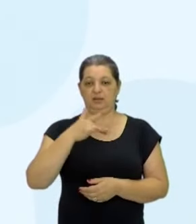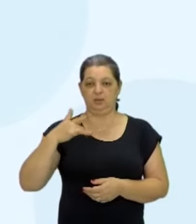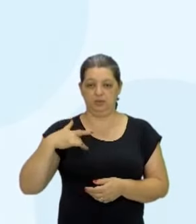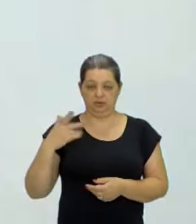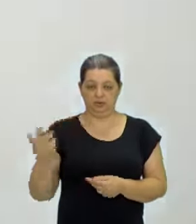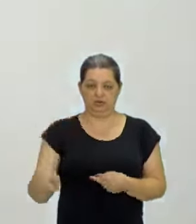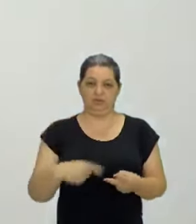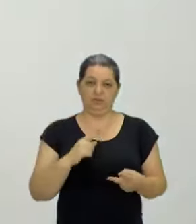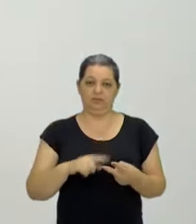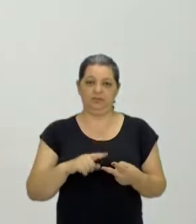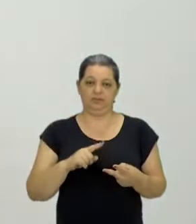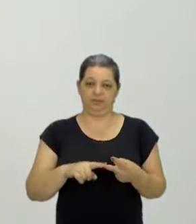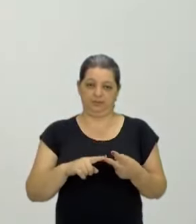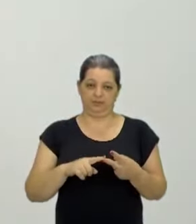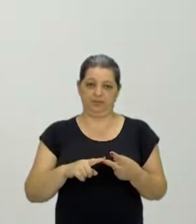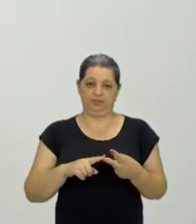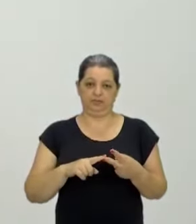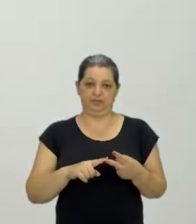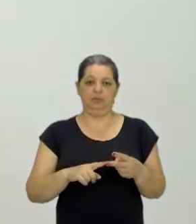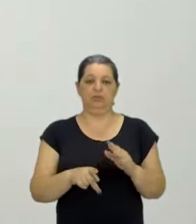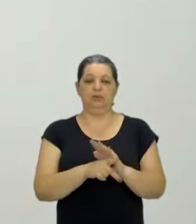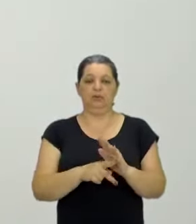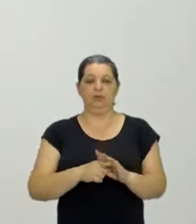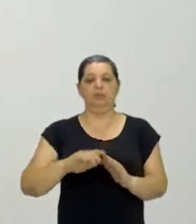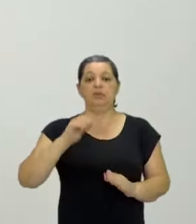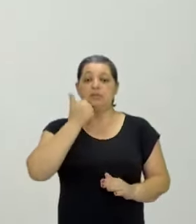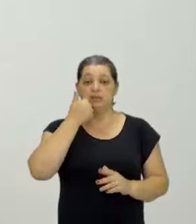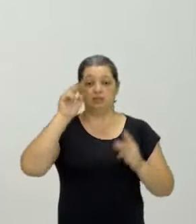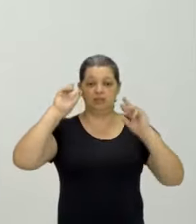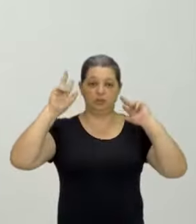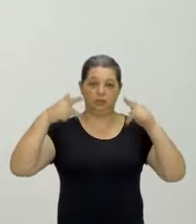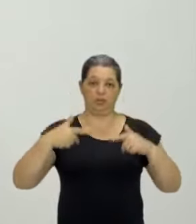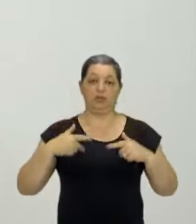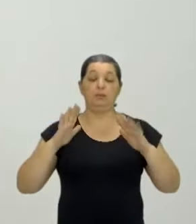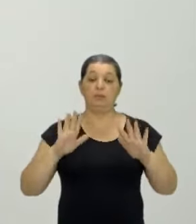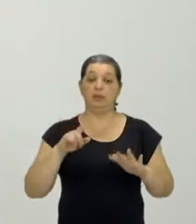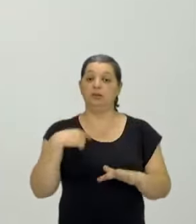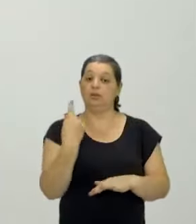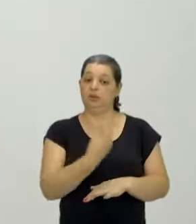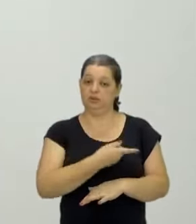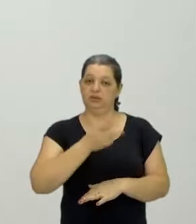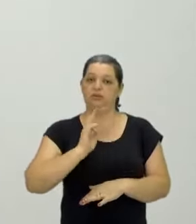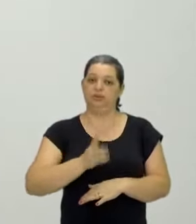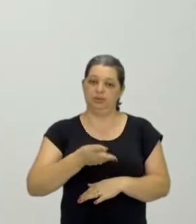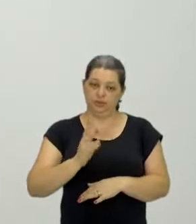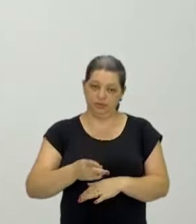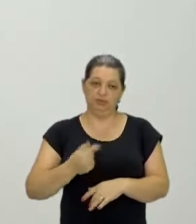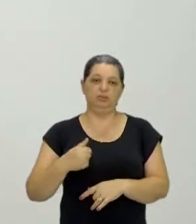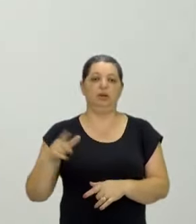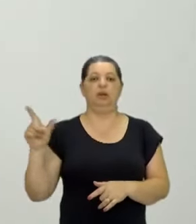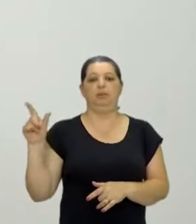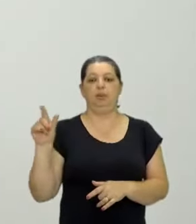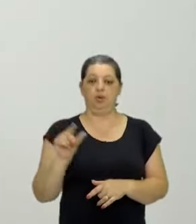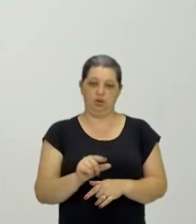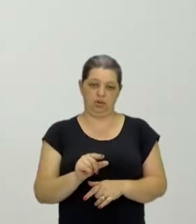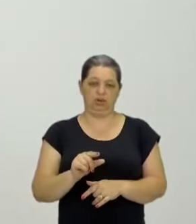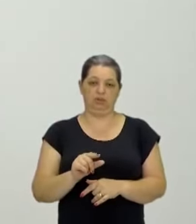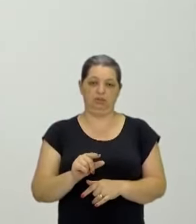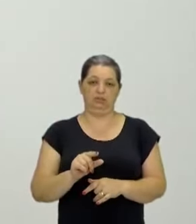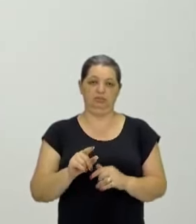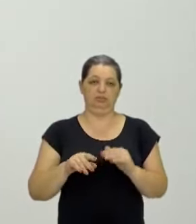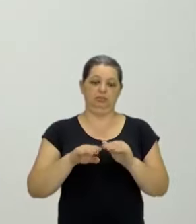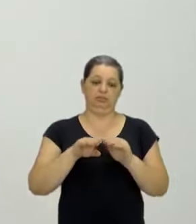and human science, e nas ciências humanas. Porém, a gente continua sendo minoria esmagadora, abaixo